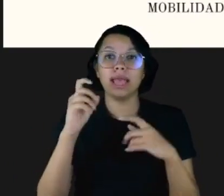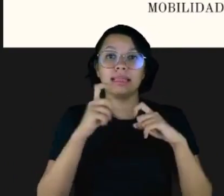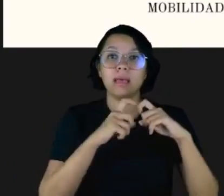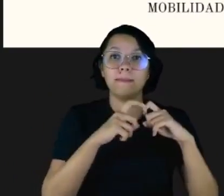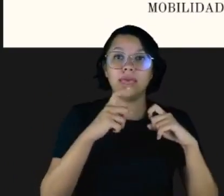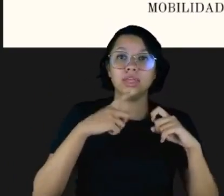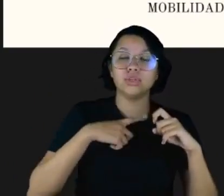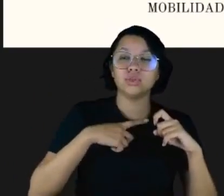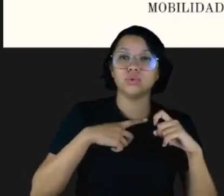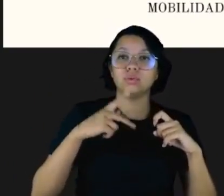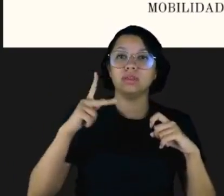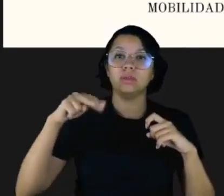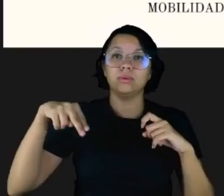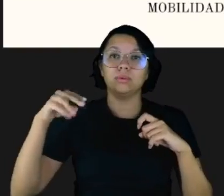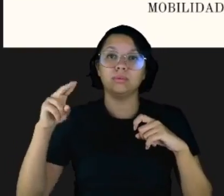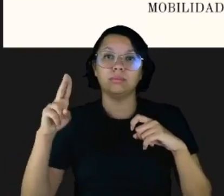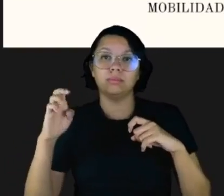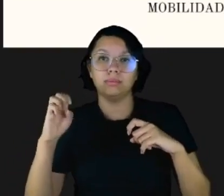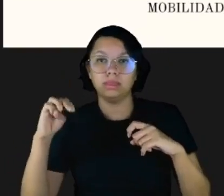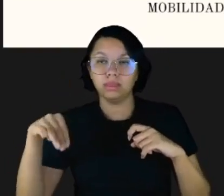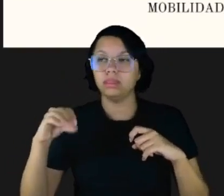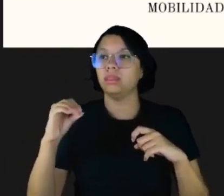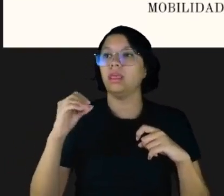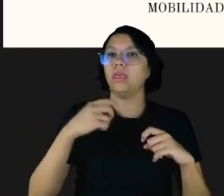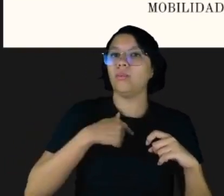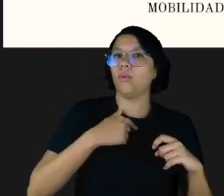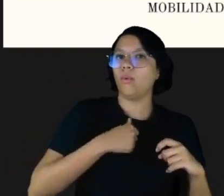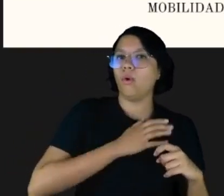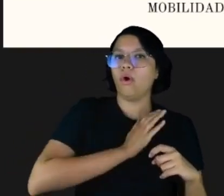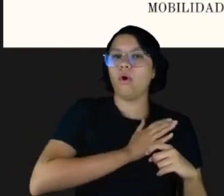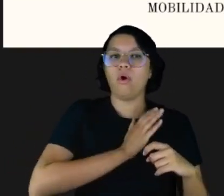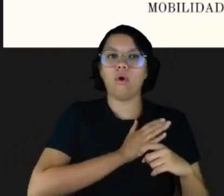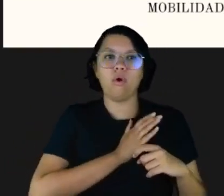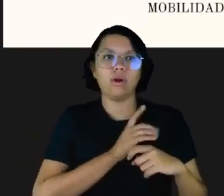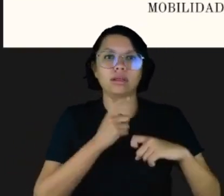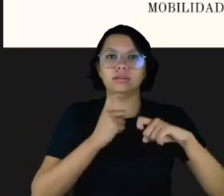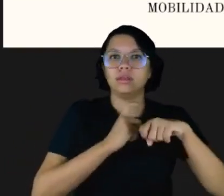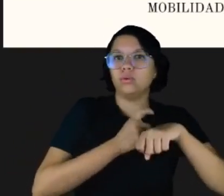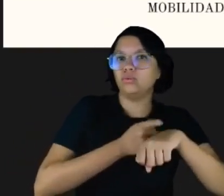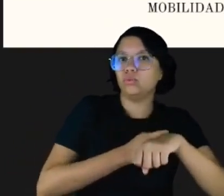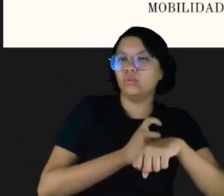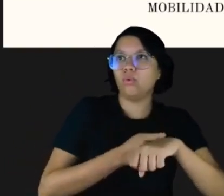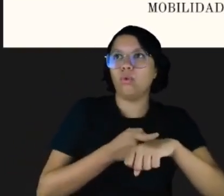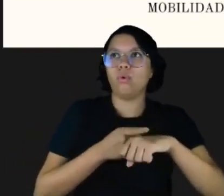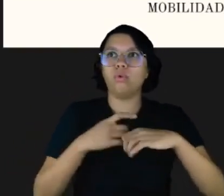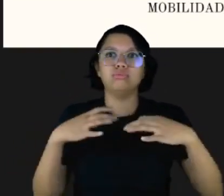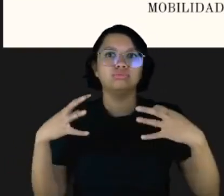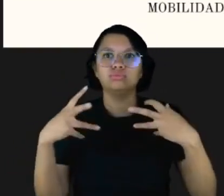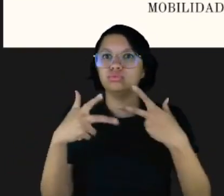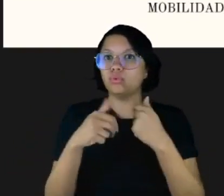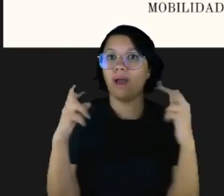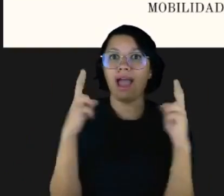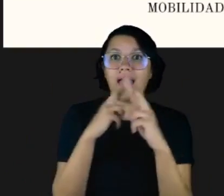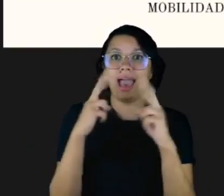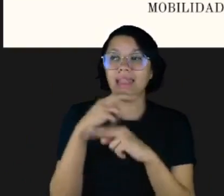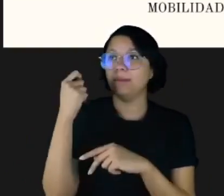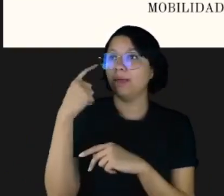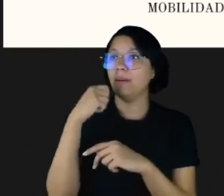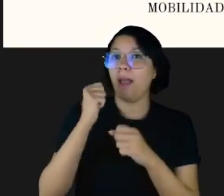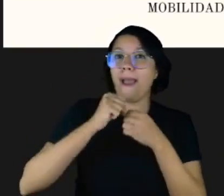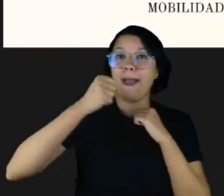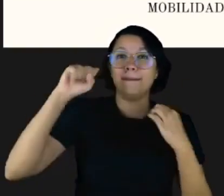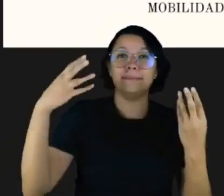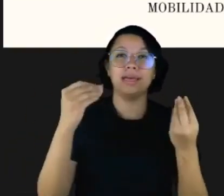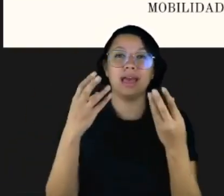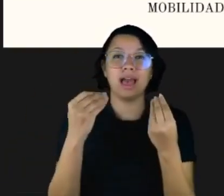tem o pneumo, o ortopedista, o reumatologista, o cardiologista, o vascular, o ortopedista, e aí a interação medicamentosa aumenta